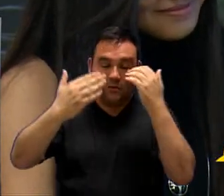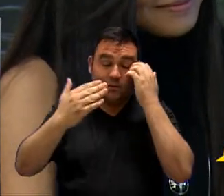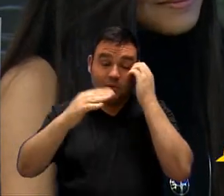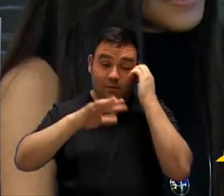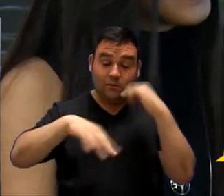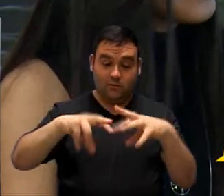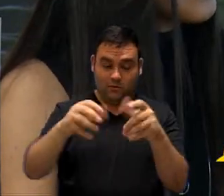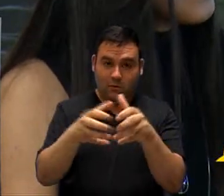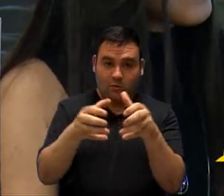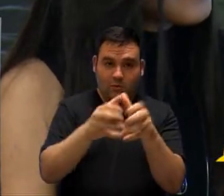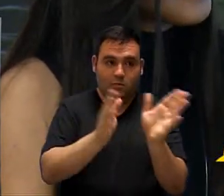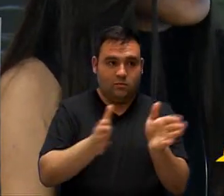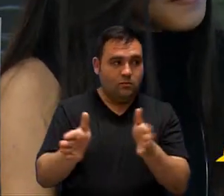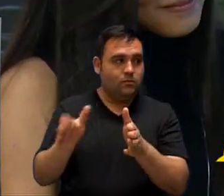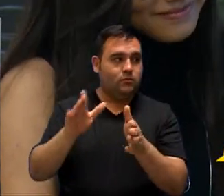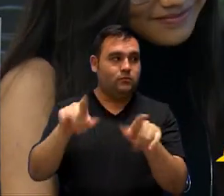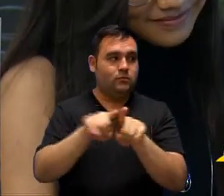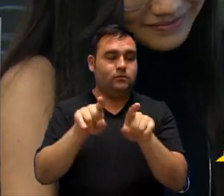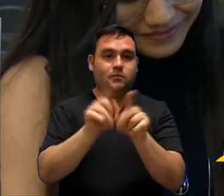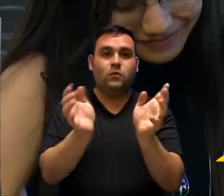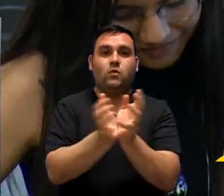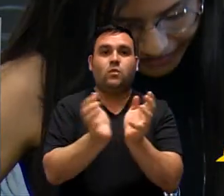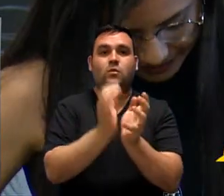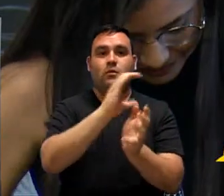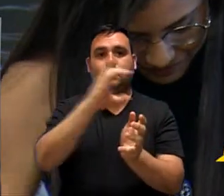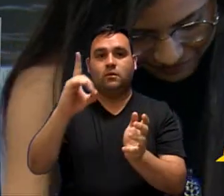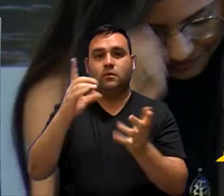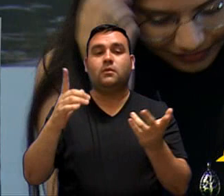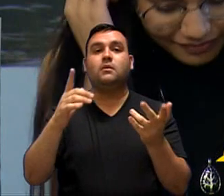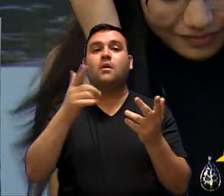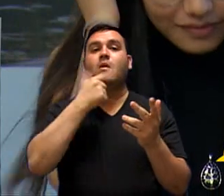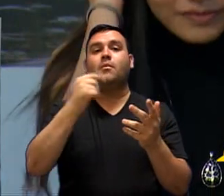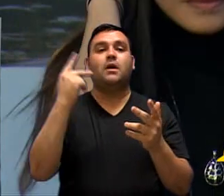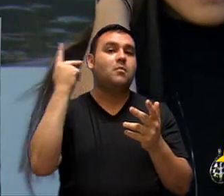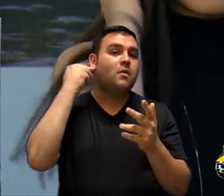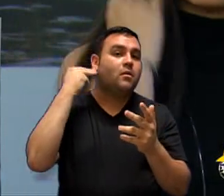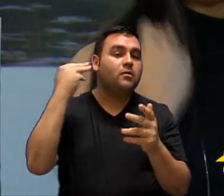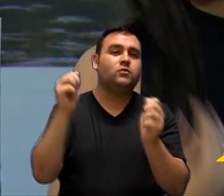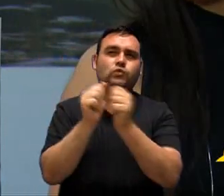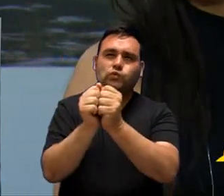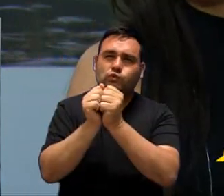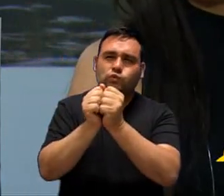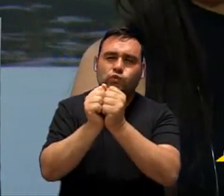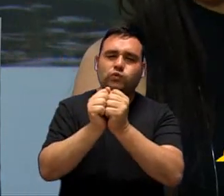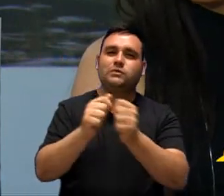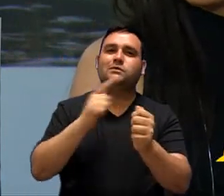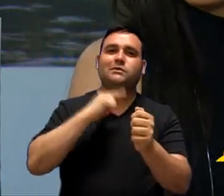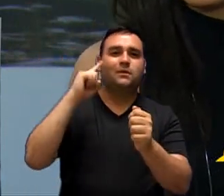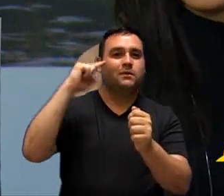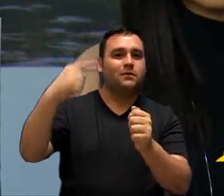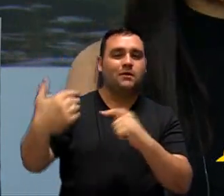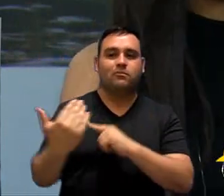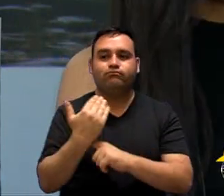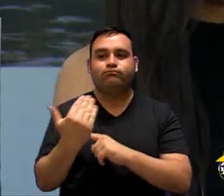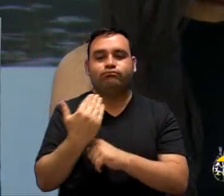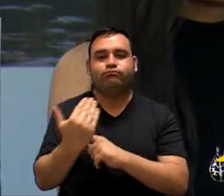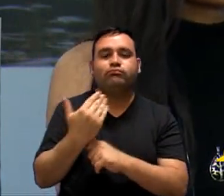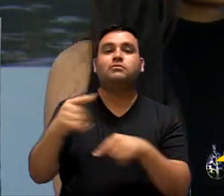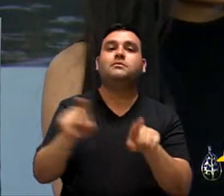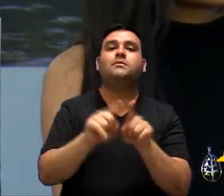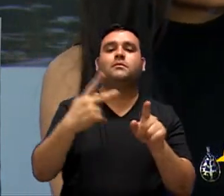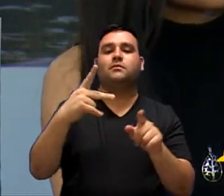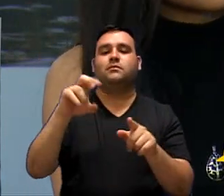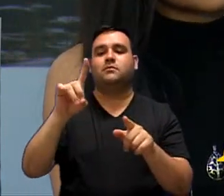a toda a equipe organizadora, a toda a equipe da coordenação, ao Paulo, que esteve com a gente todos esses dias, nos ajudando,